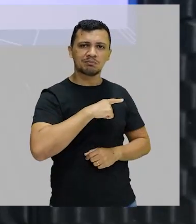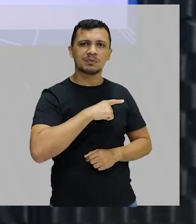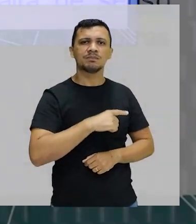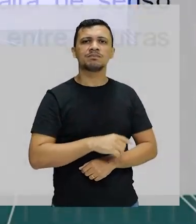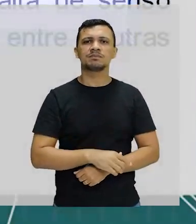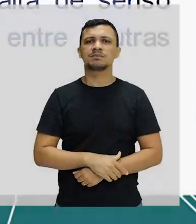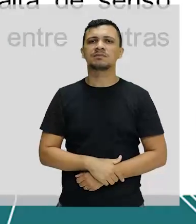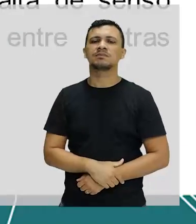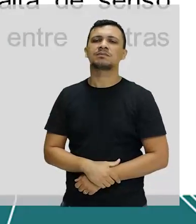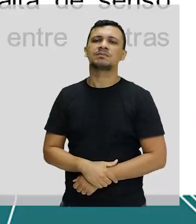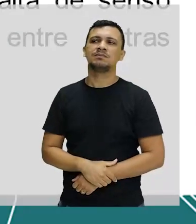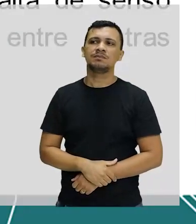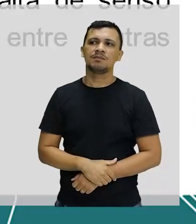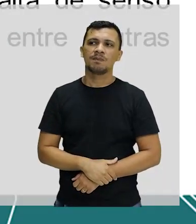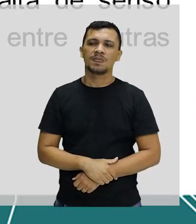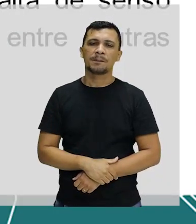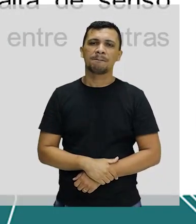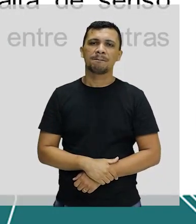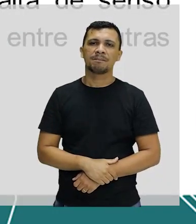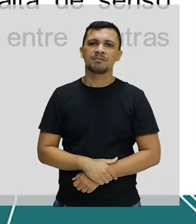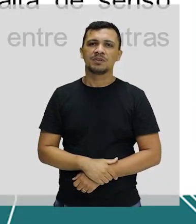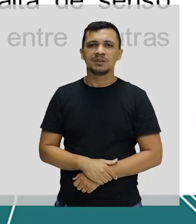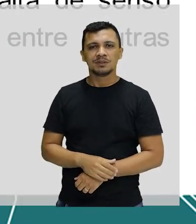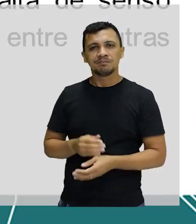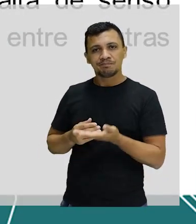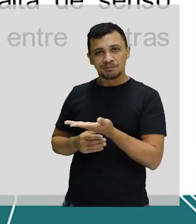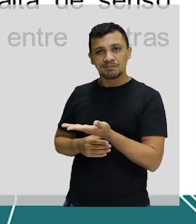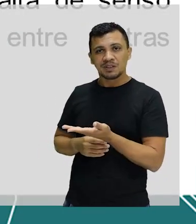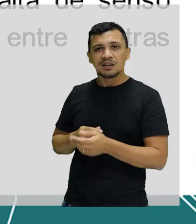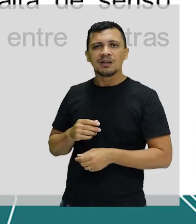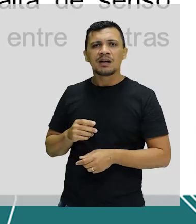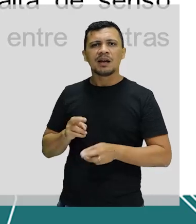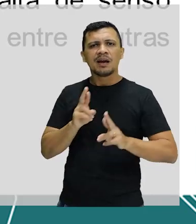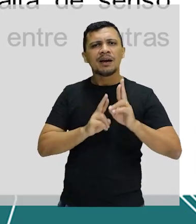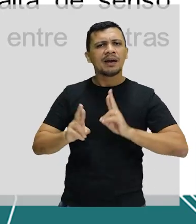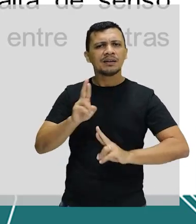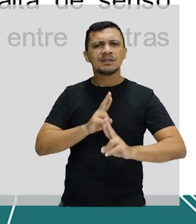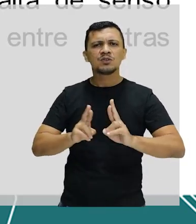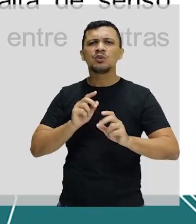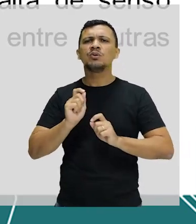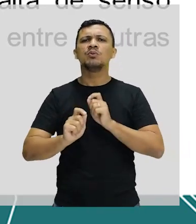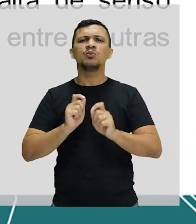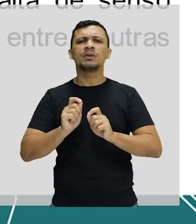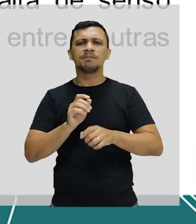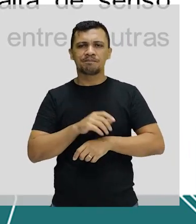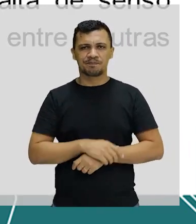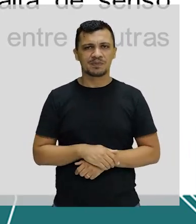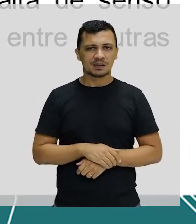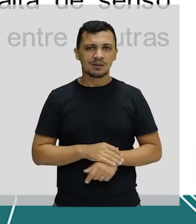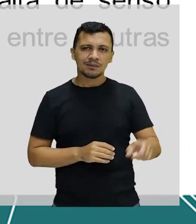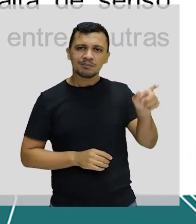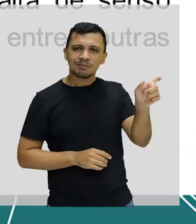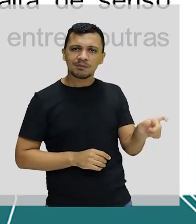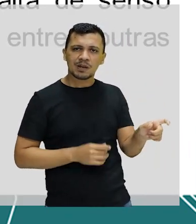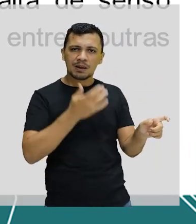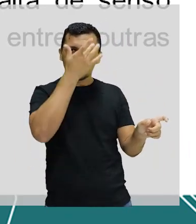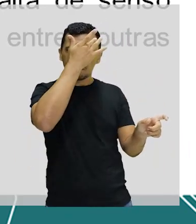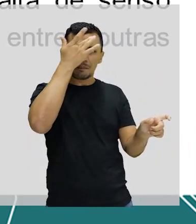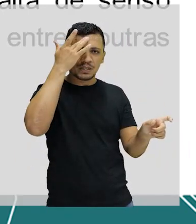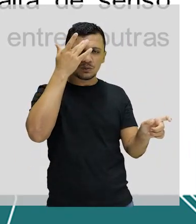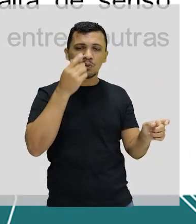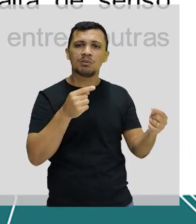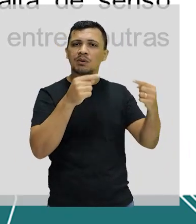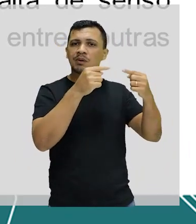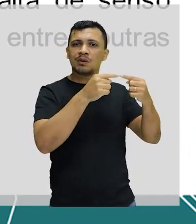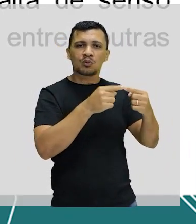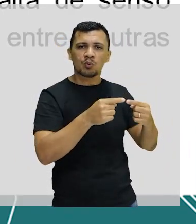delitos. Sendo assim, Lombroso relacionou a figura determinada à criminalidade com o seu